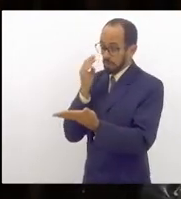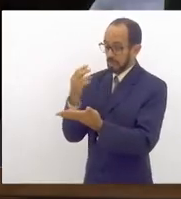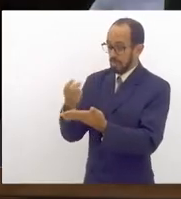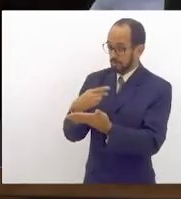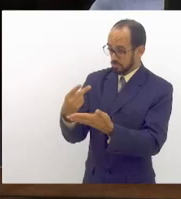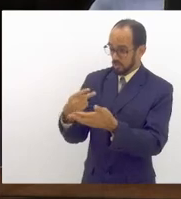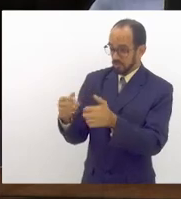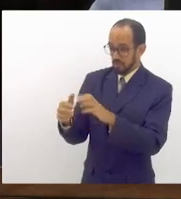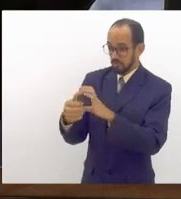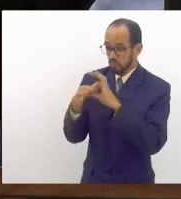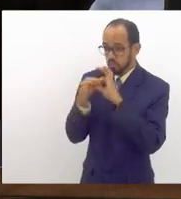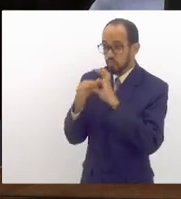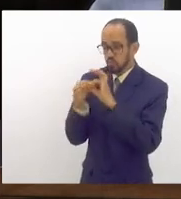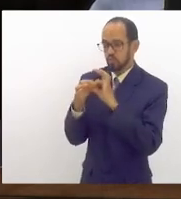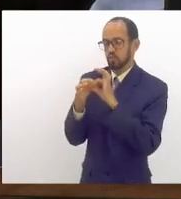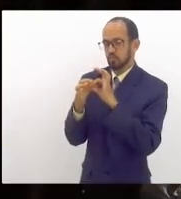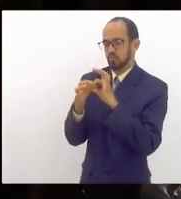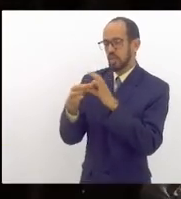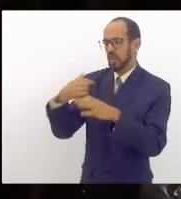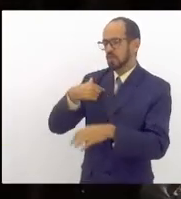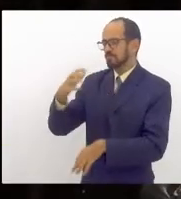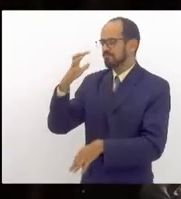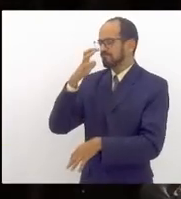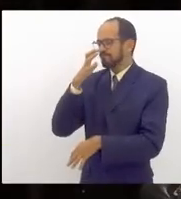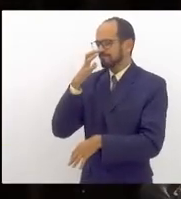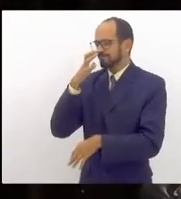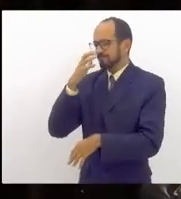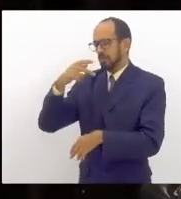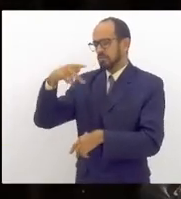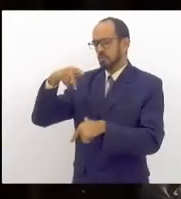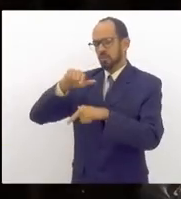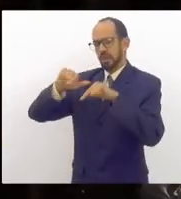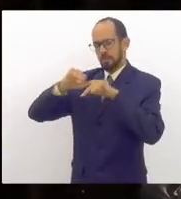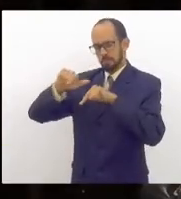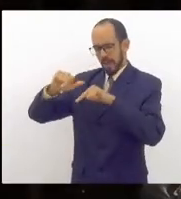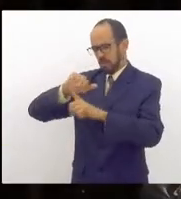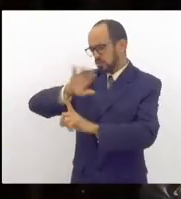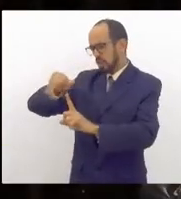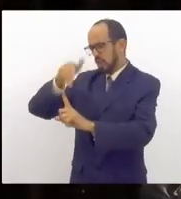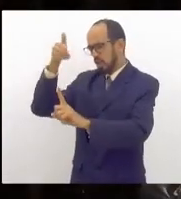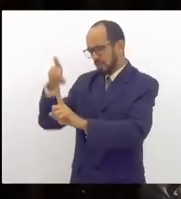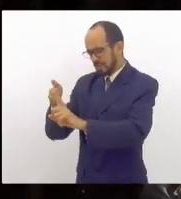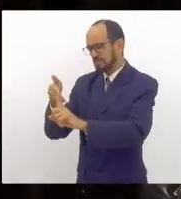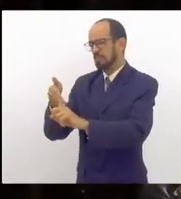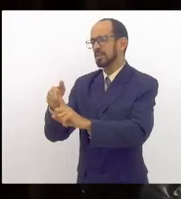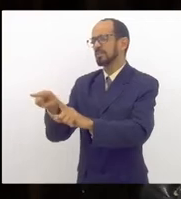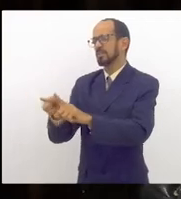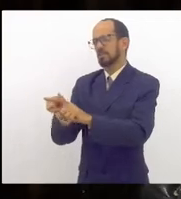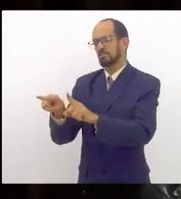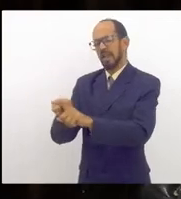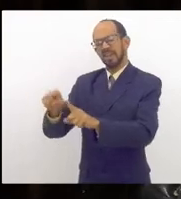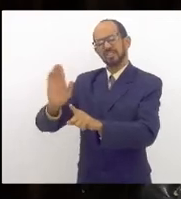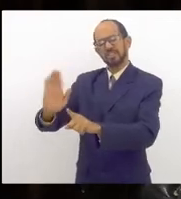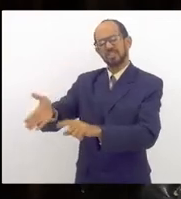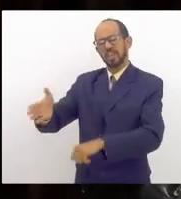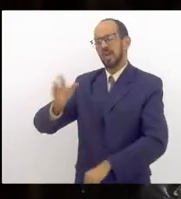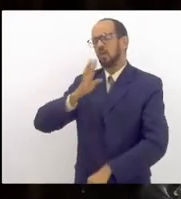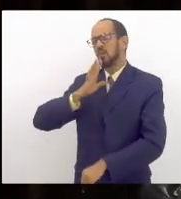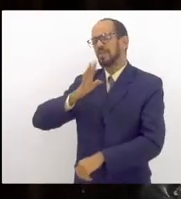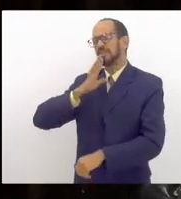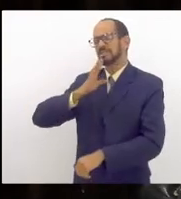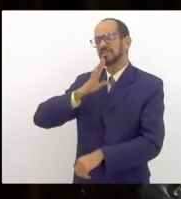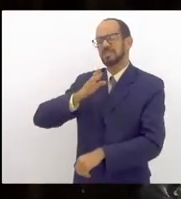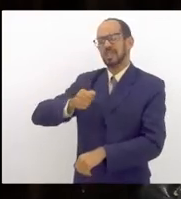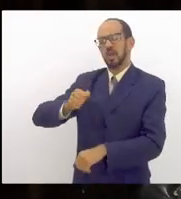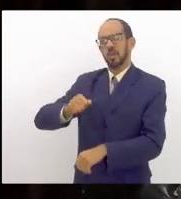te dizer aqui também da minha admiração por você eu reconhecimento né Nós que nos conhecemos ainda no